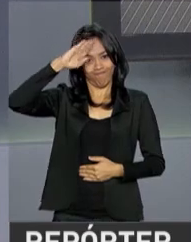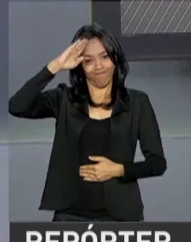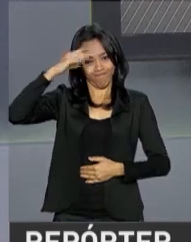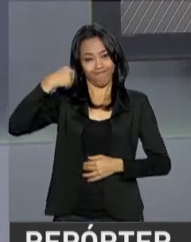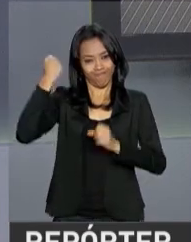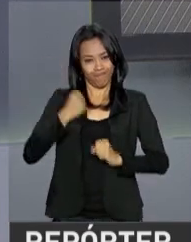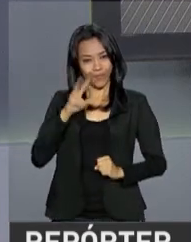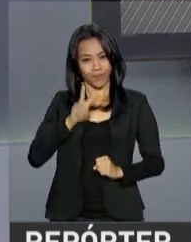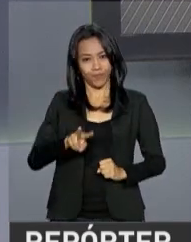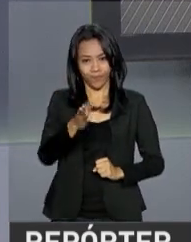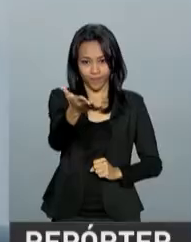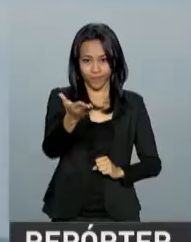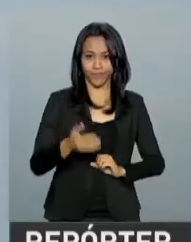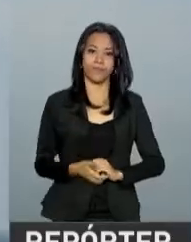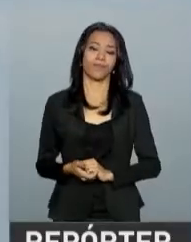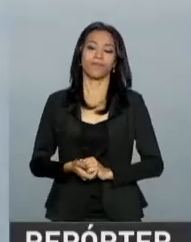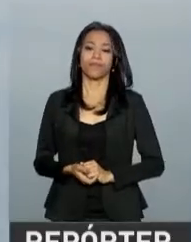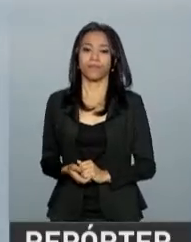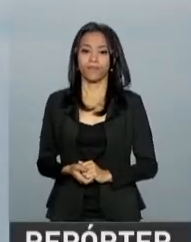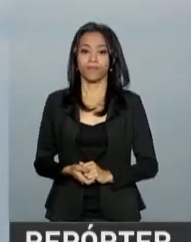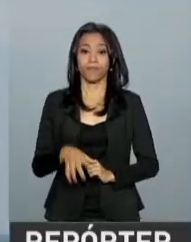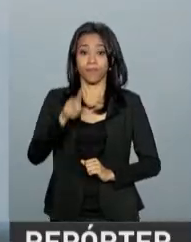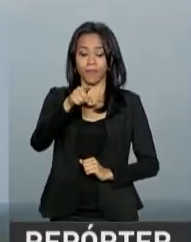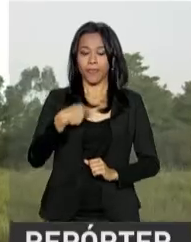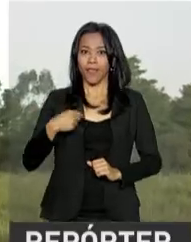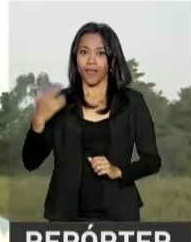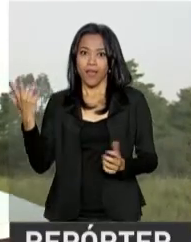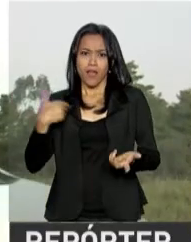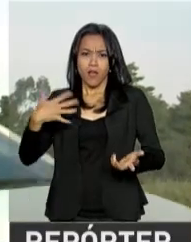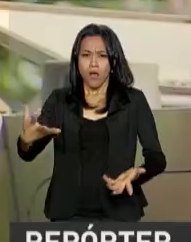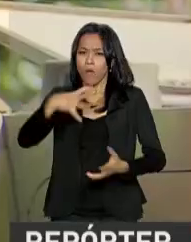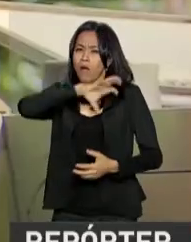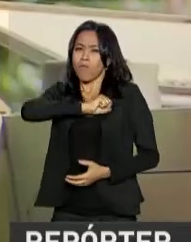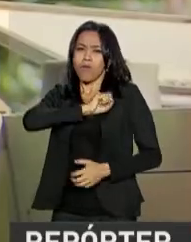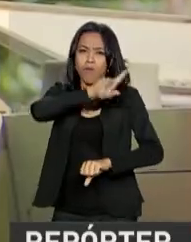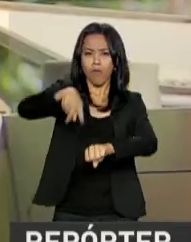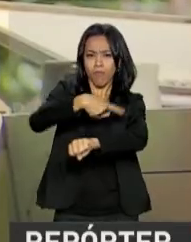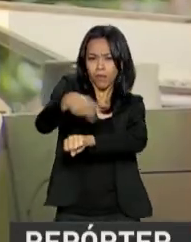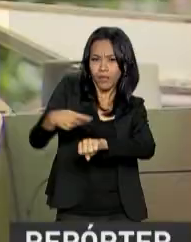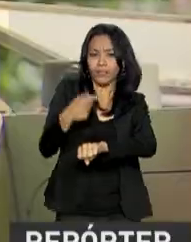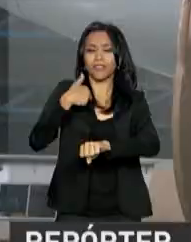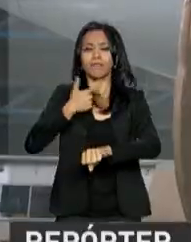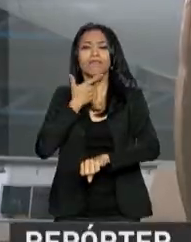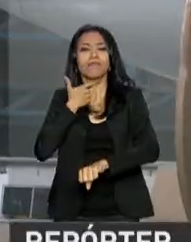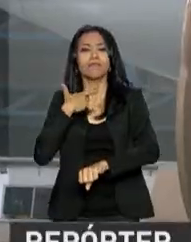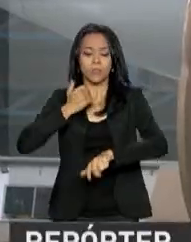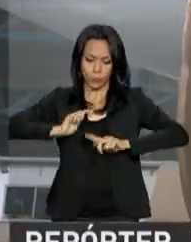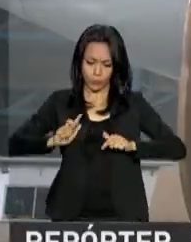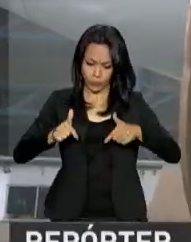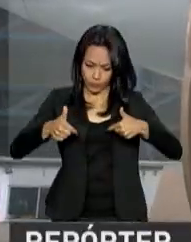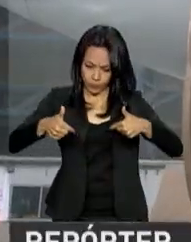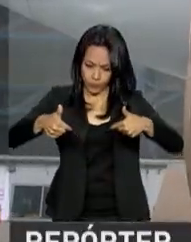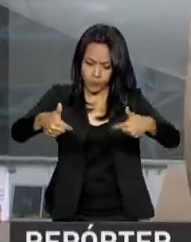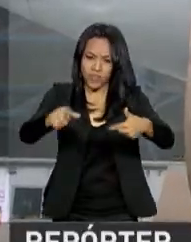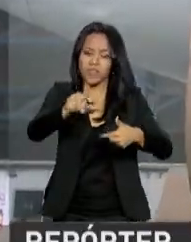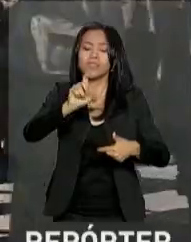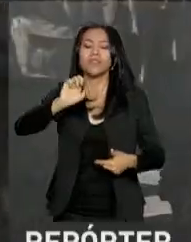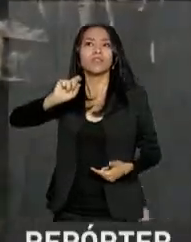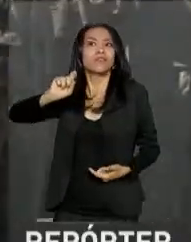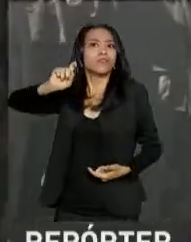gabriela noronha aventura patriotismo e orgulho de fazer carreira em uma das mais antigas